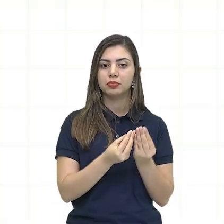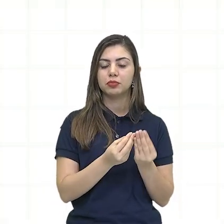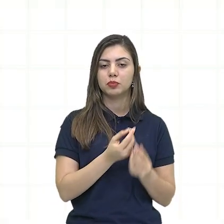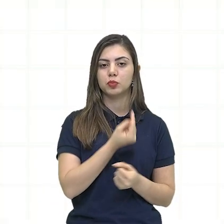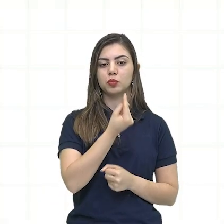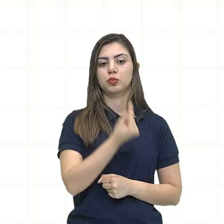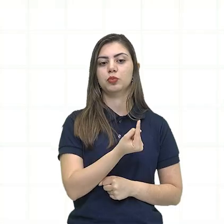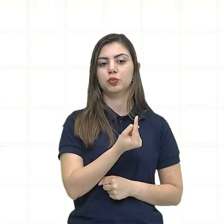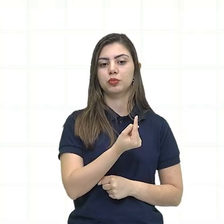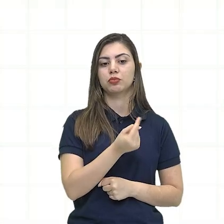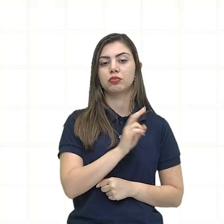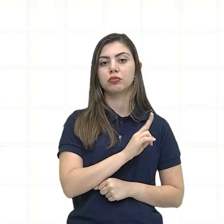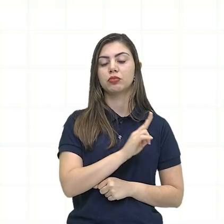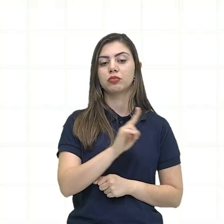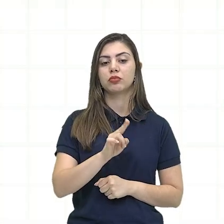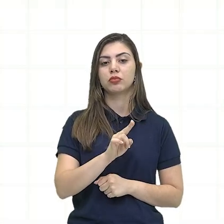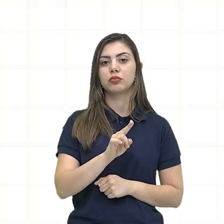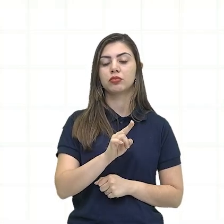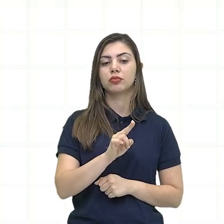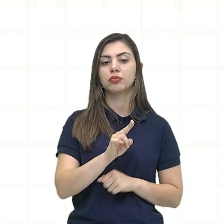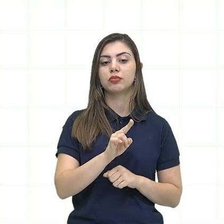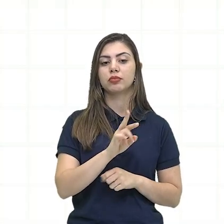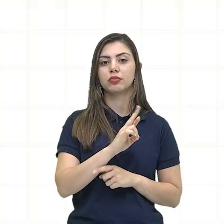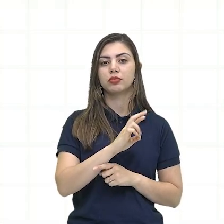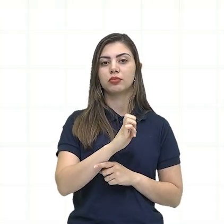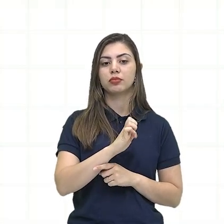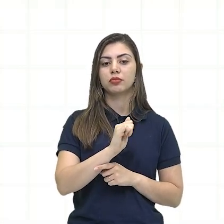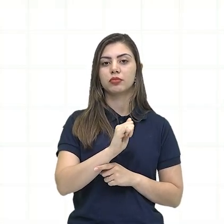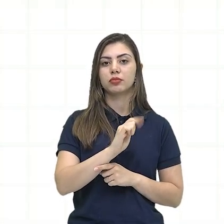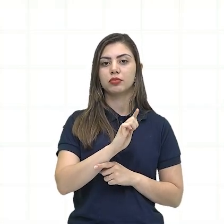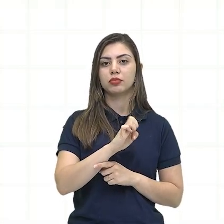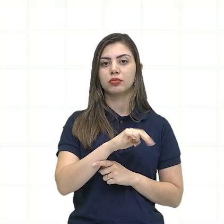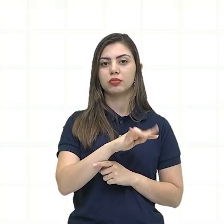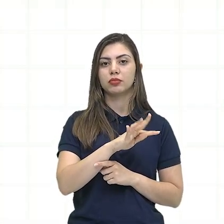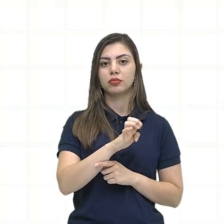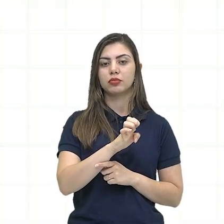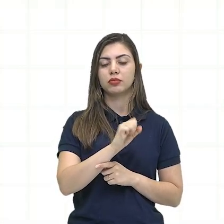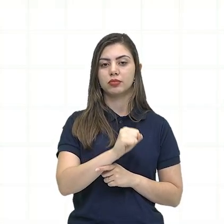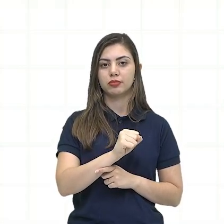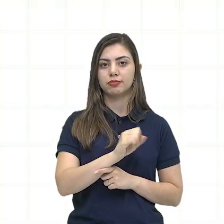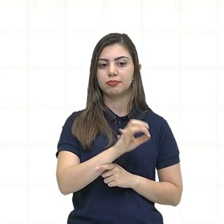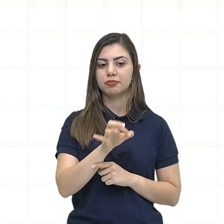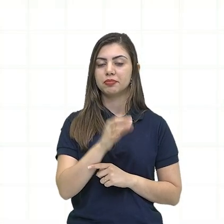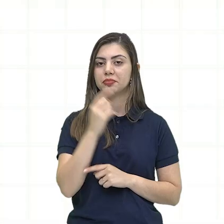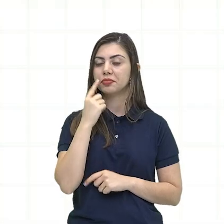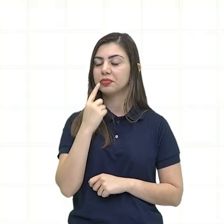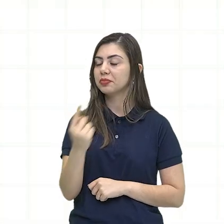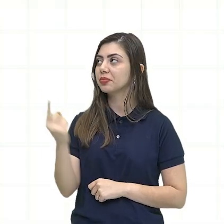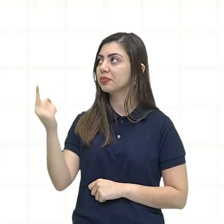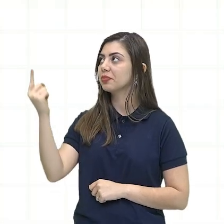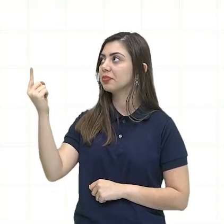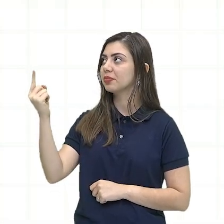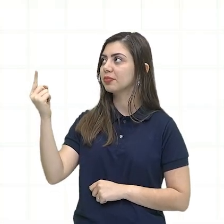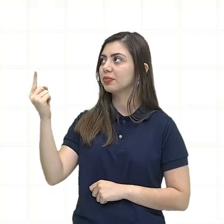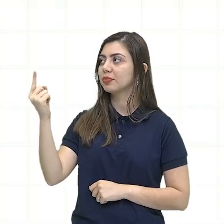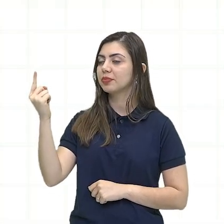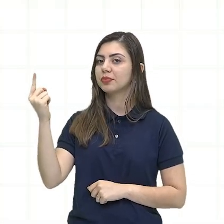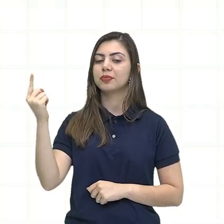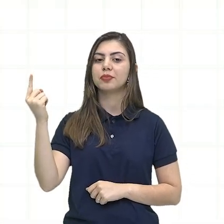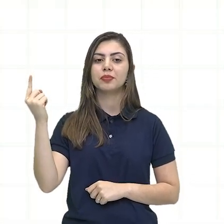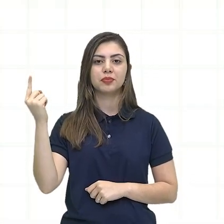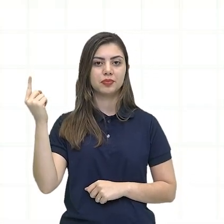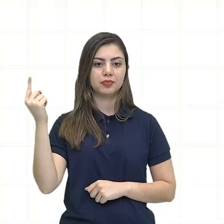nós vamos chamar de quê? De reagentes, certo? Observem aqui.